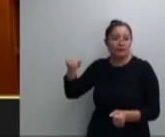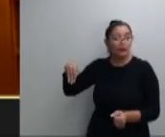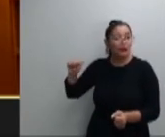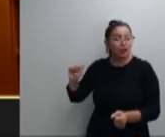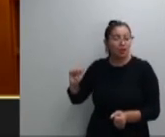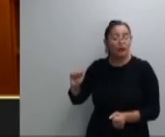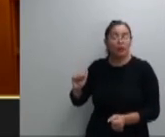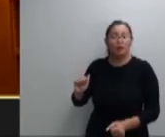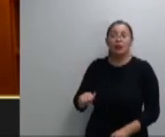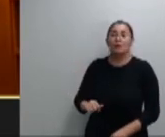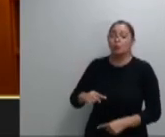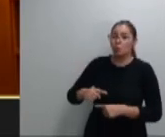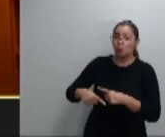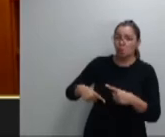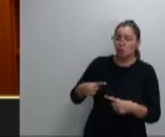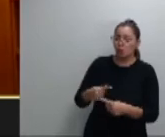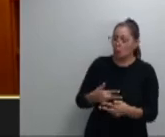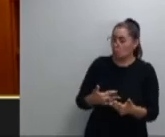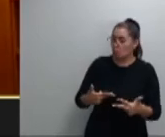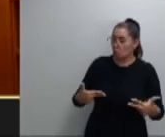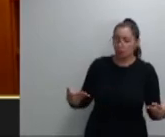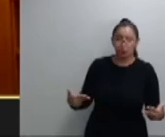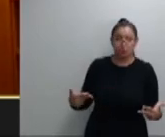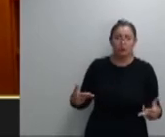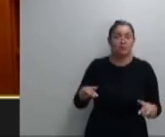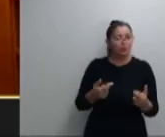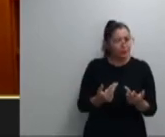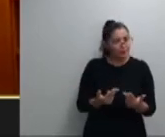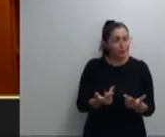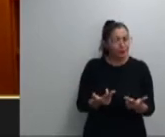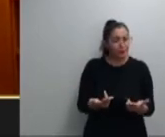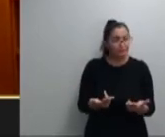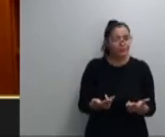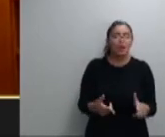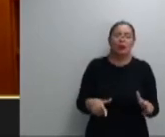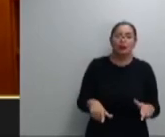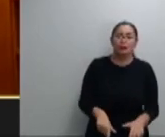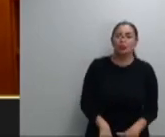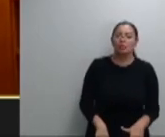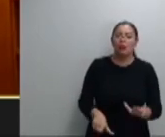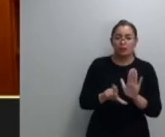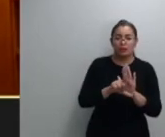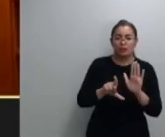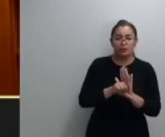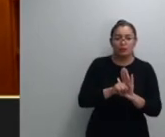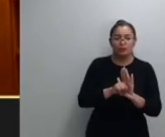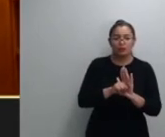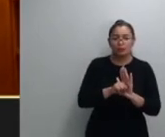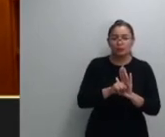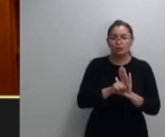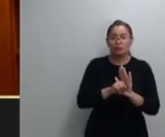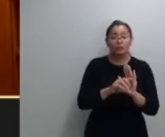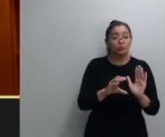porque há outros veículos. Isso é até a própria menção a 17 e aos capítulos 84.